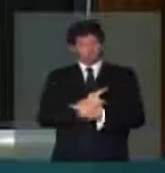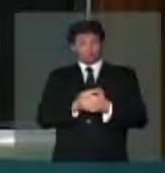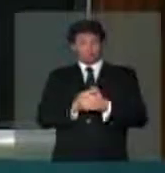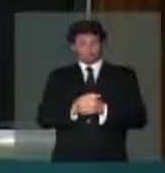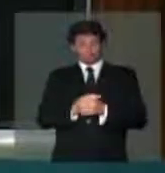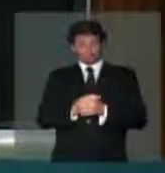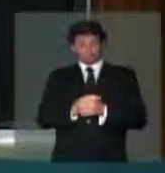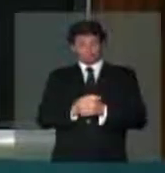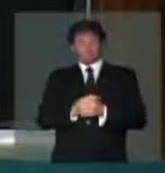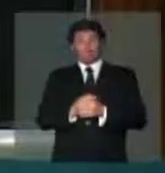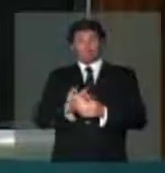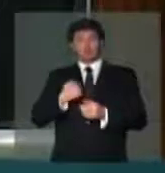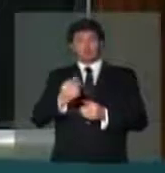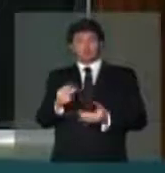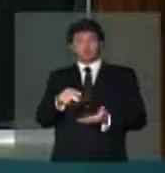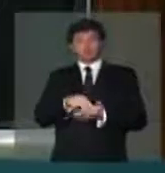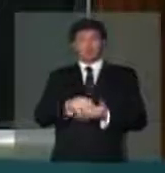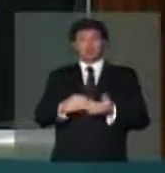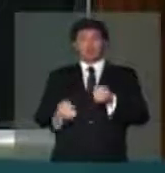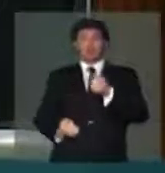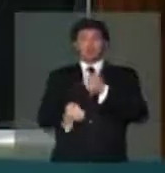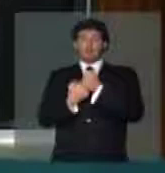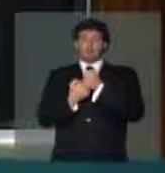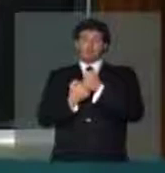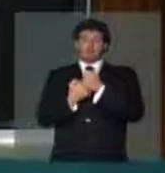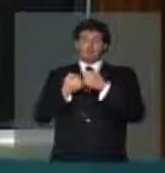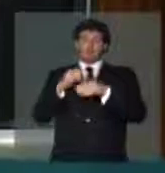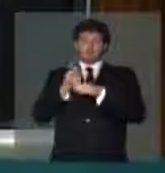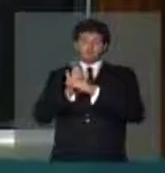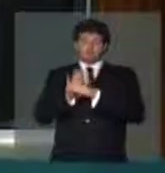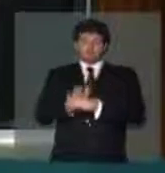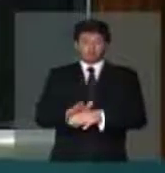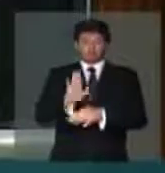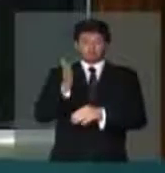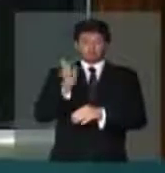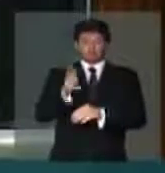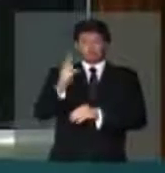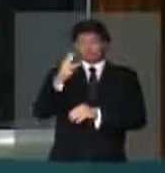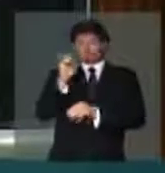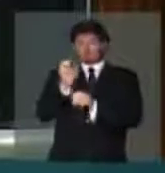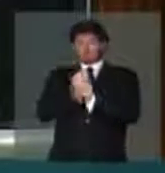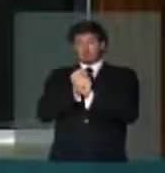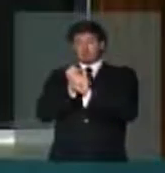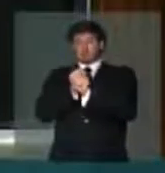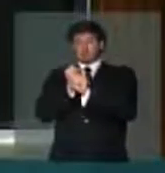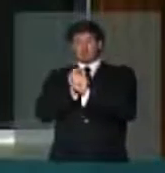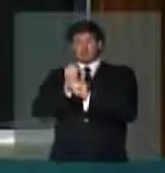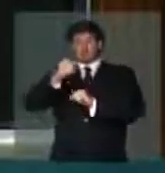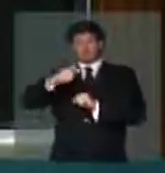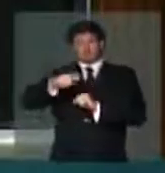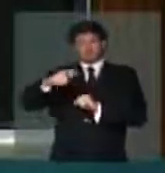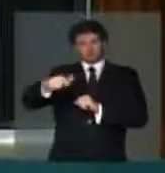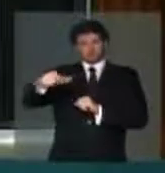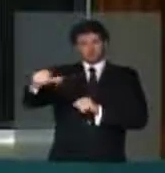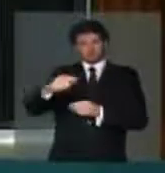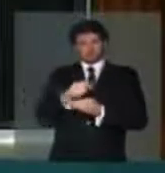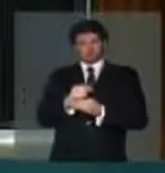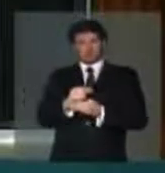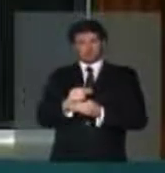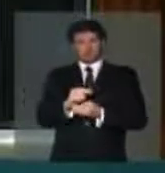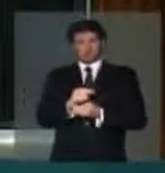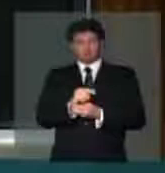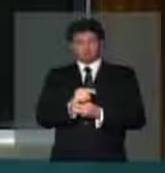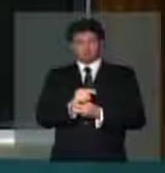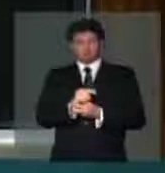contrário, eu venho contribuindo ao longo desses mais de 30 anos consecutivos